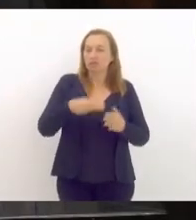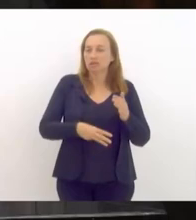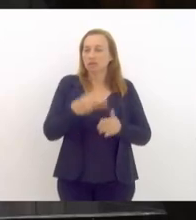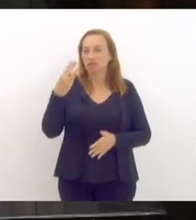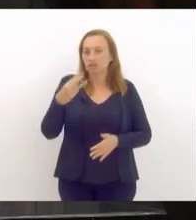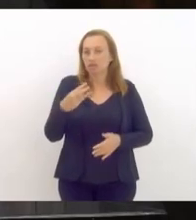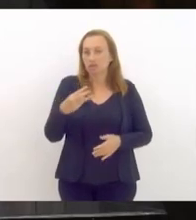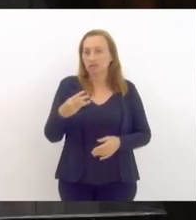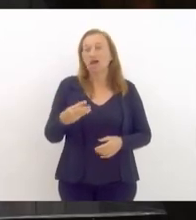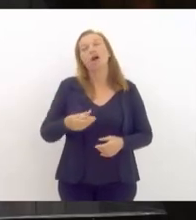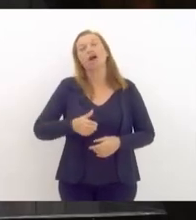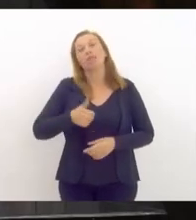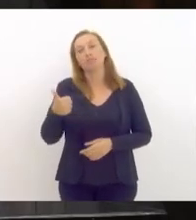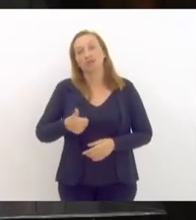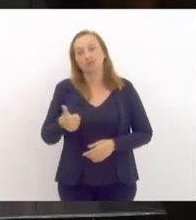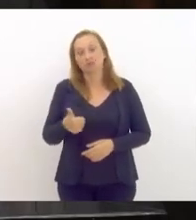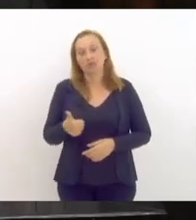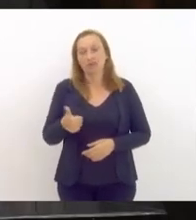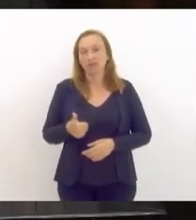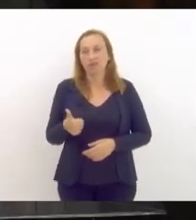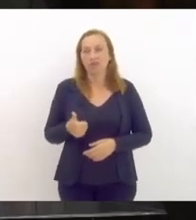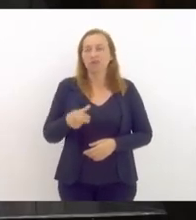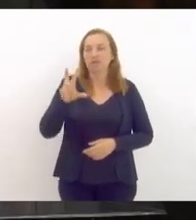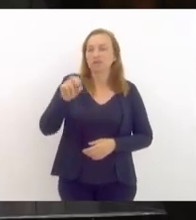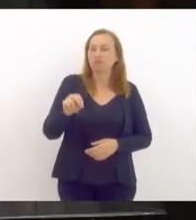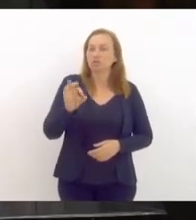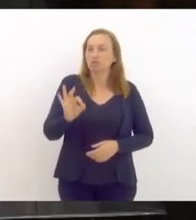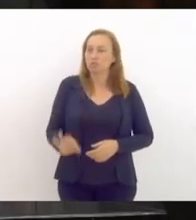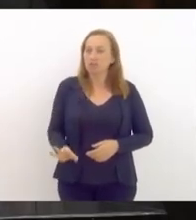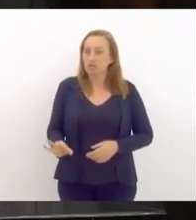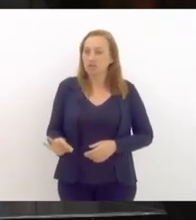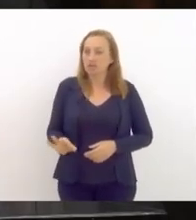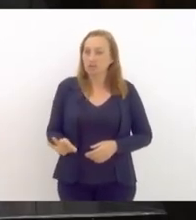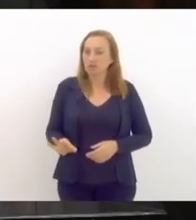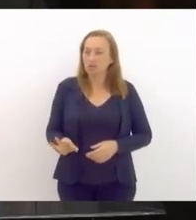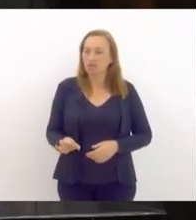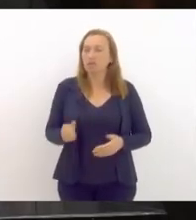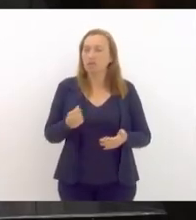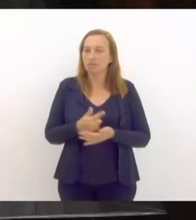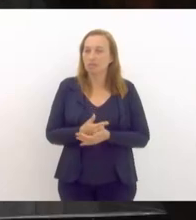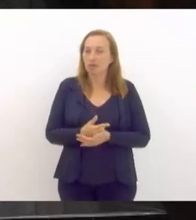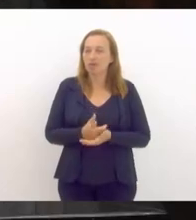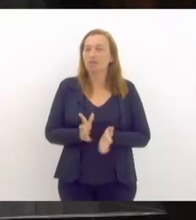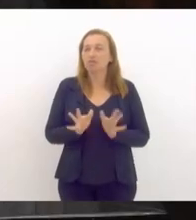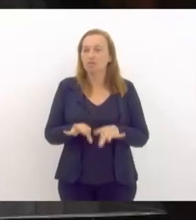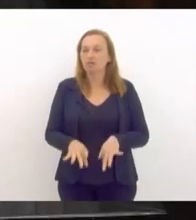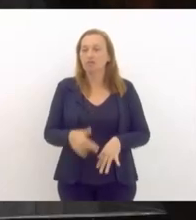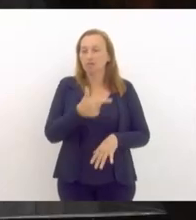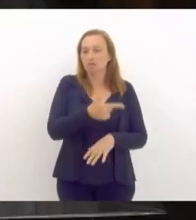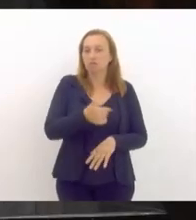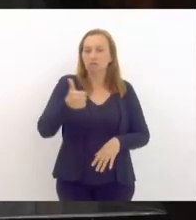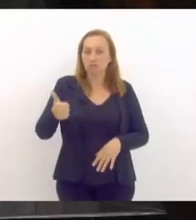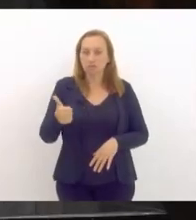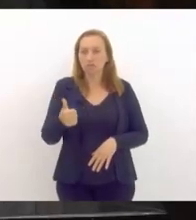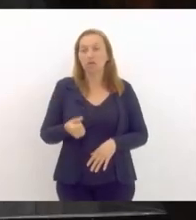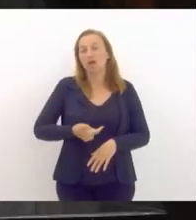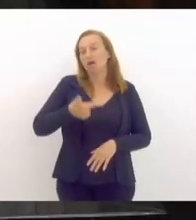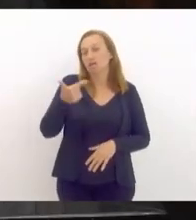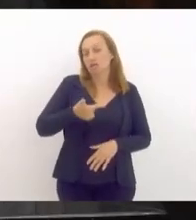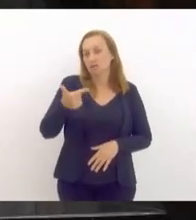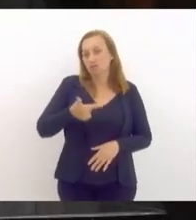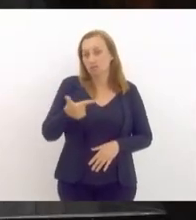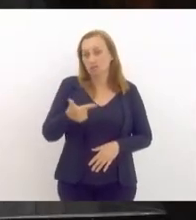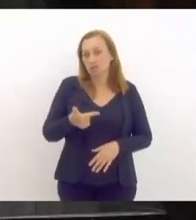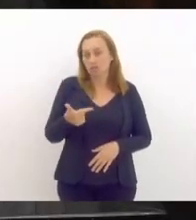a primeira equivalente a 50% desse acumulado paga no final 2021 a segunda